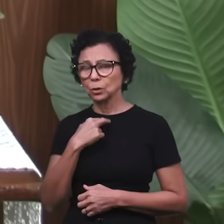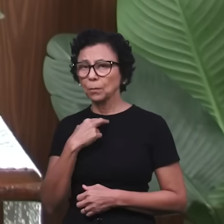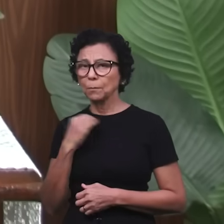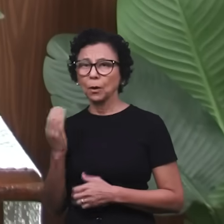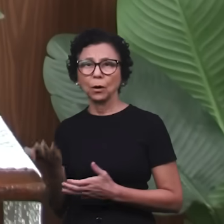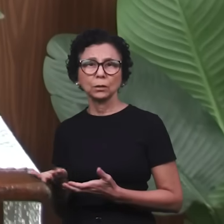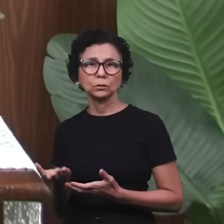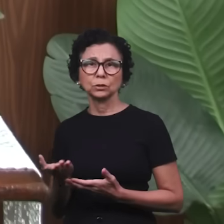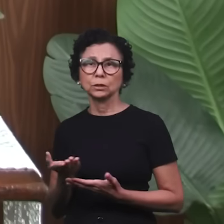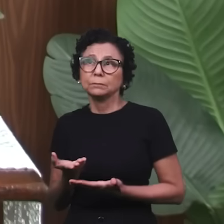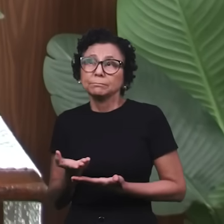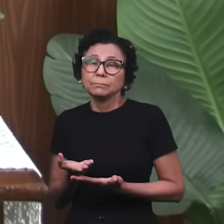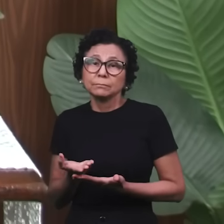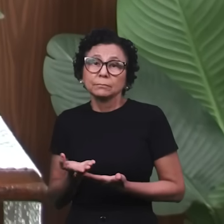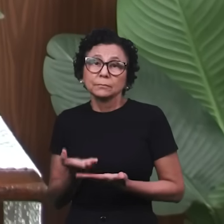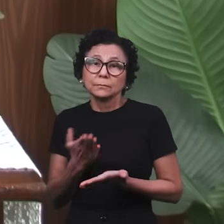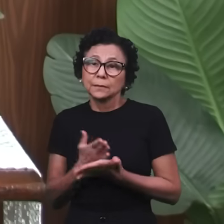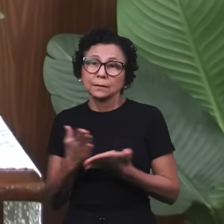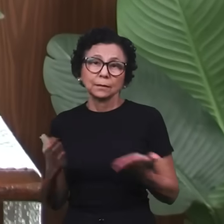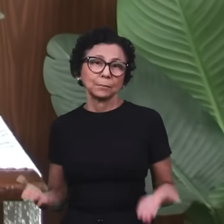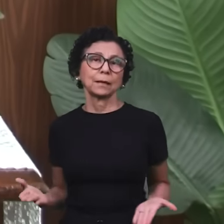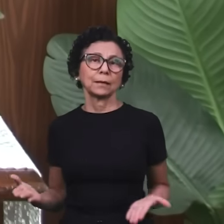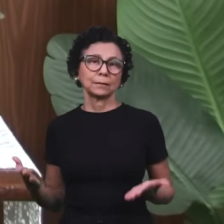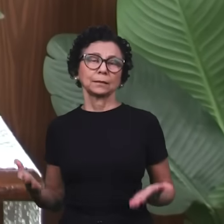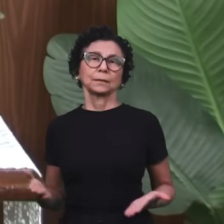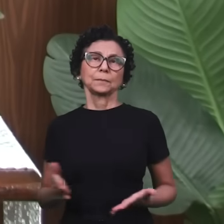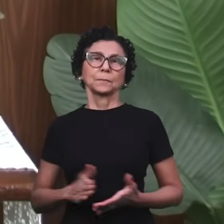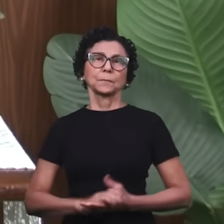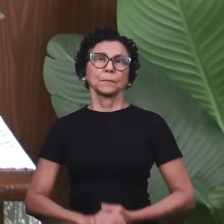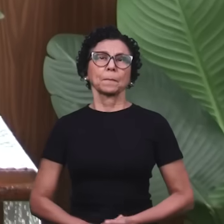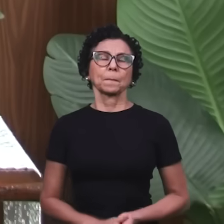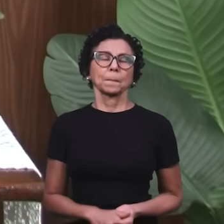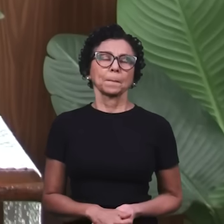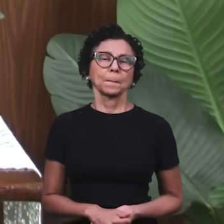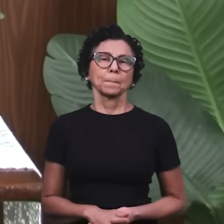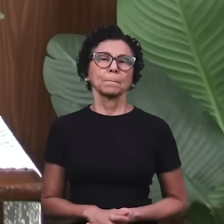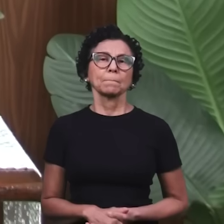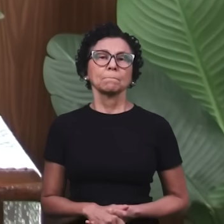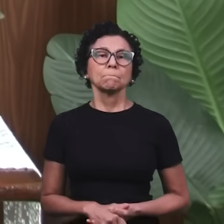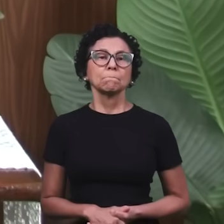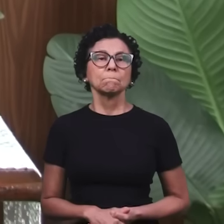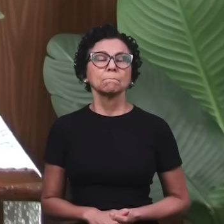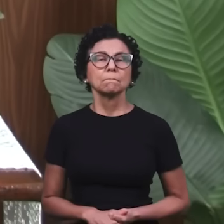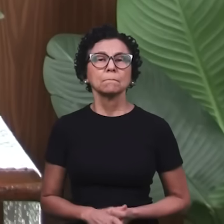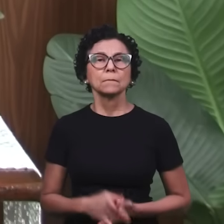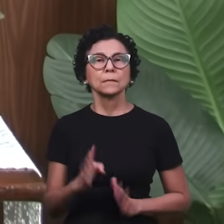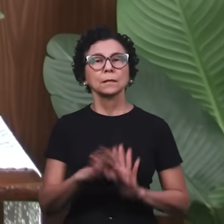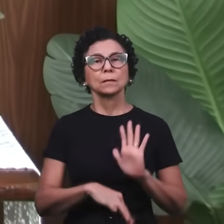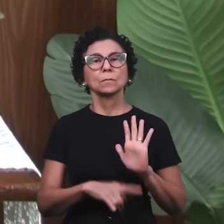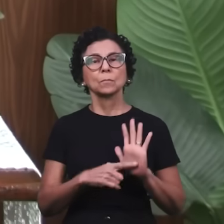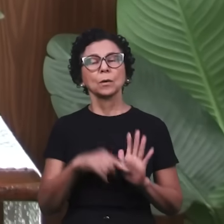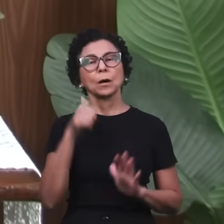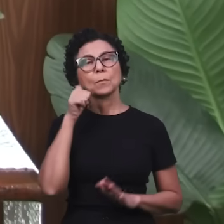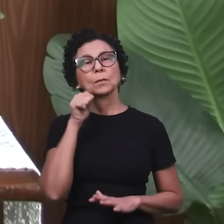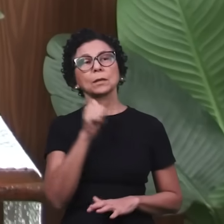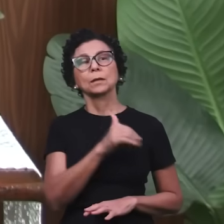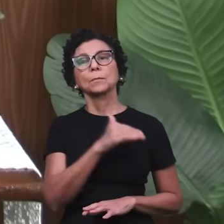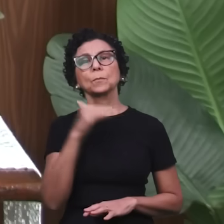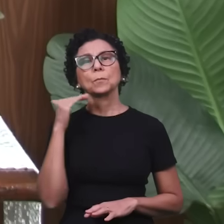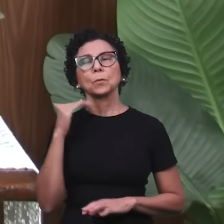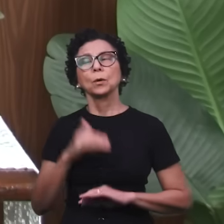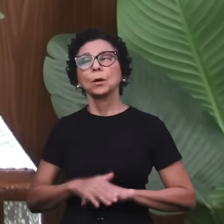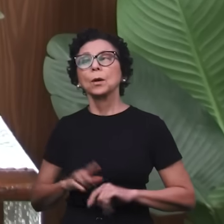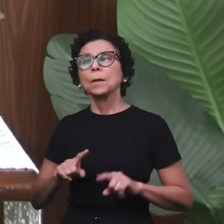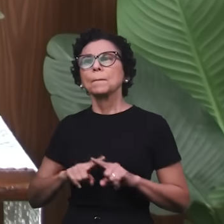morrer. Então, quando Tabita ou Dorcas, ela morreu, eles ficaram sabendo que Pedro estava numa